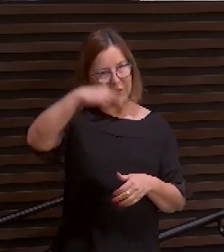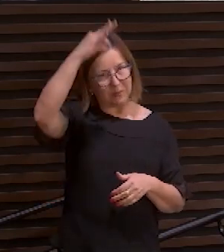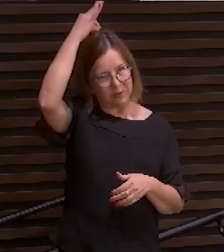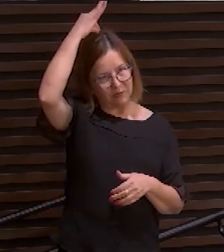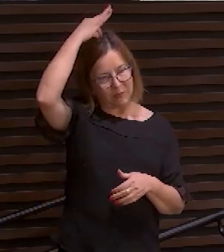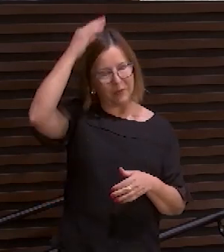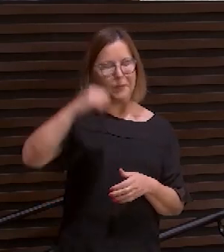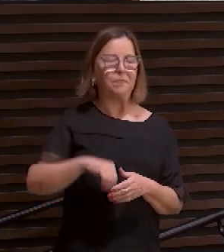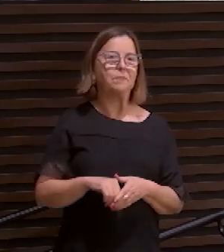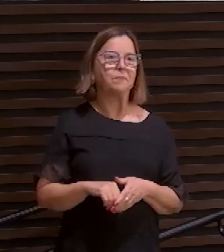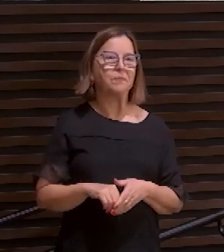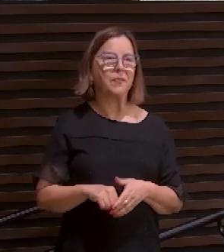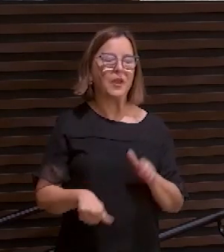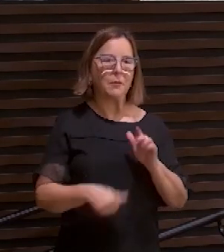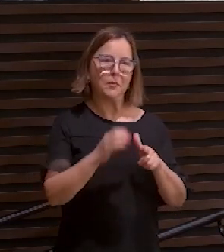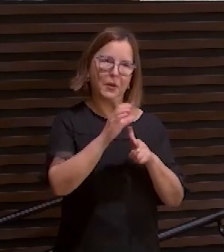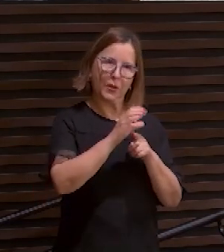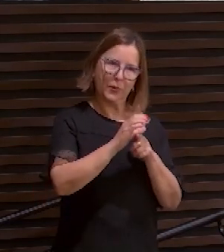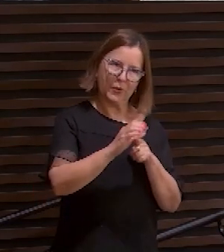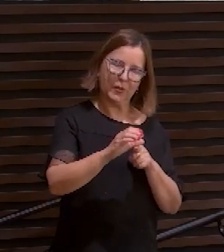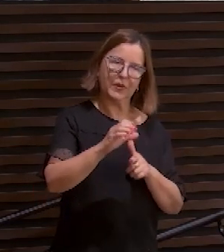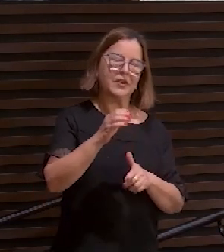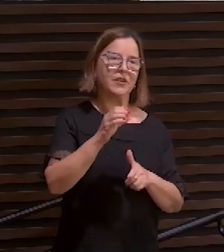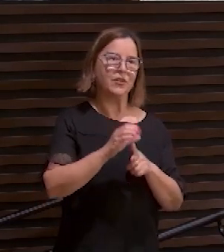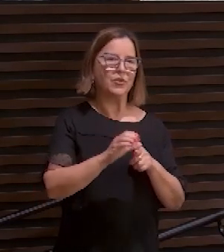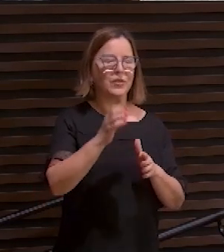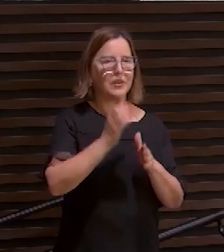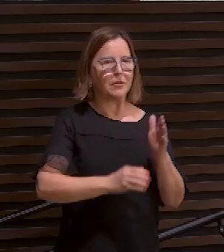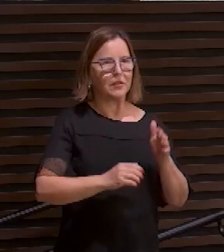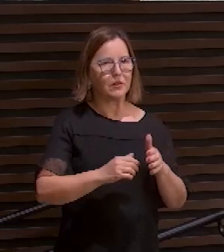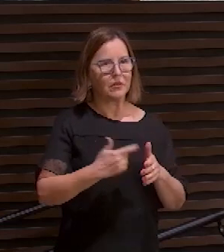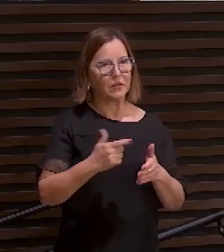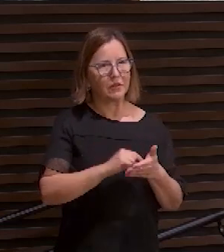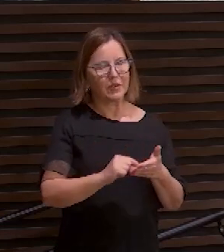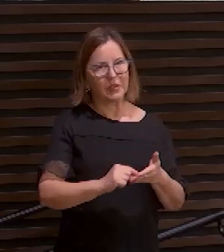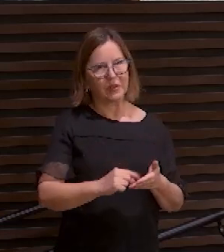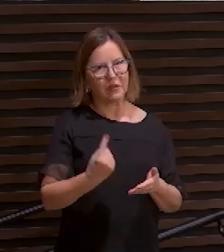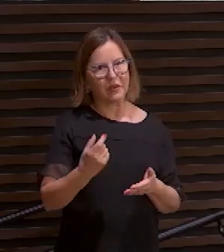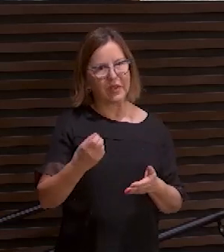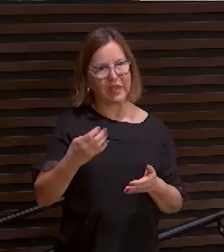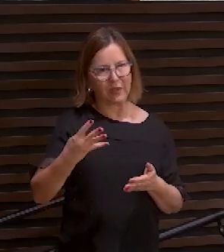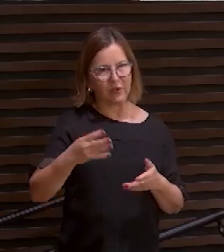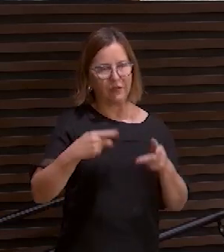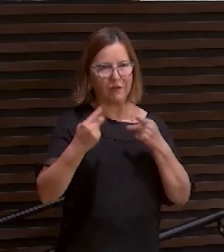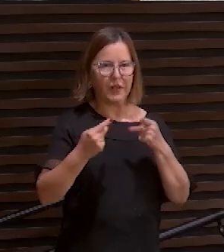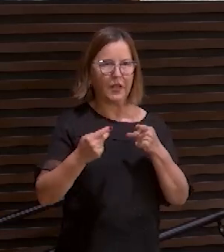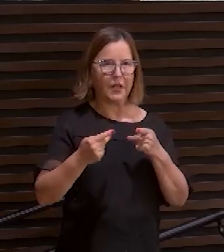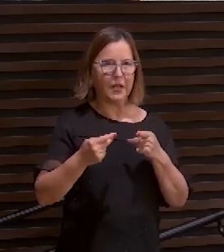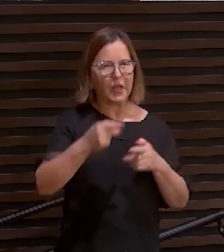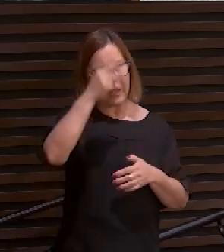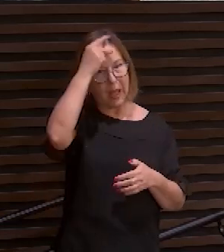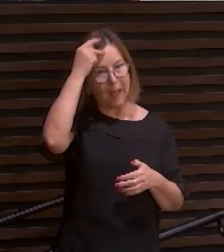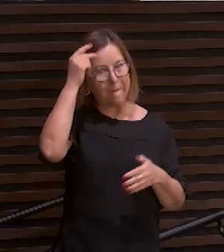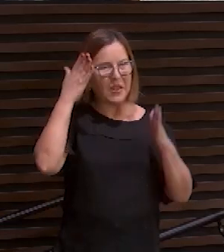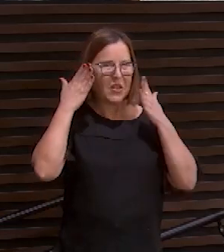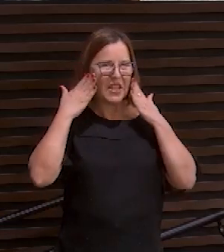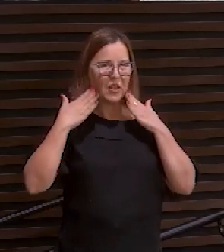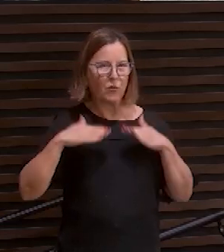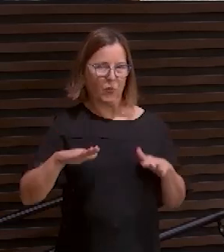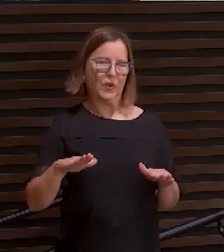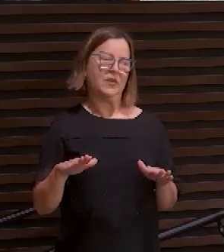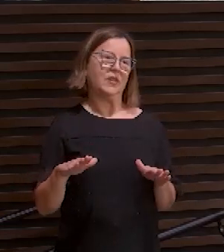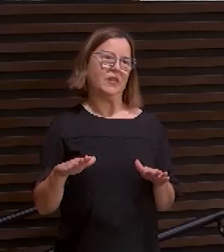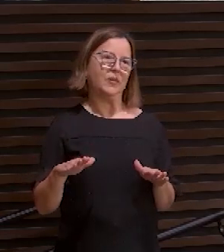2, versículo 14, ele diz: ora, o homem natural, o homem